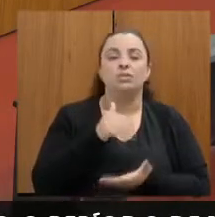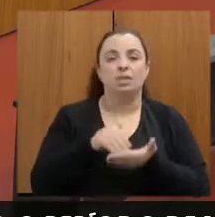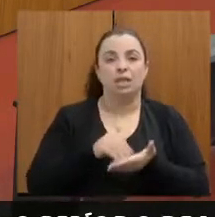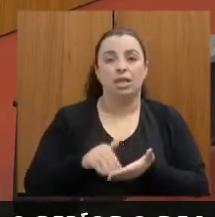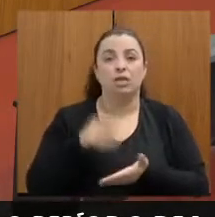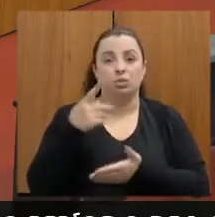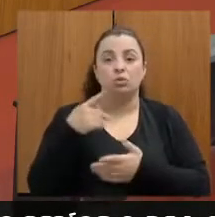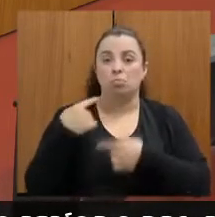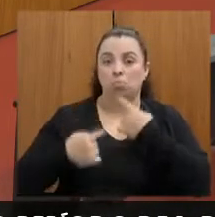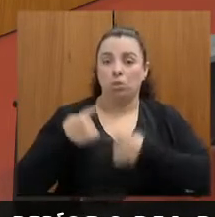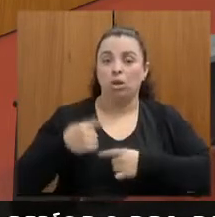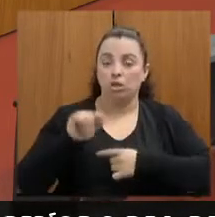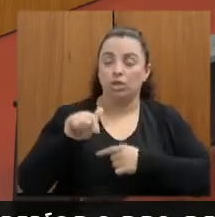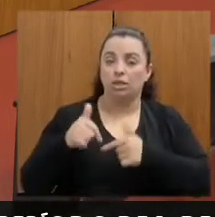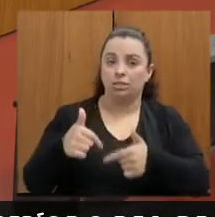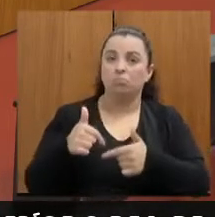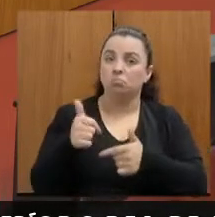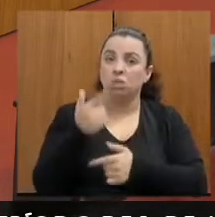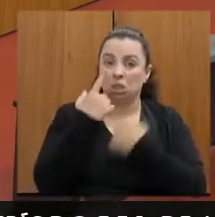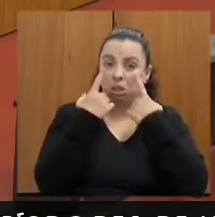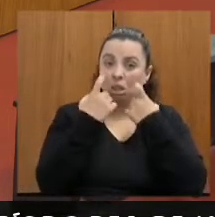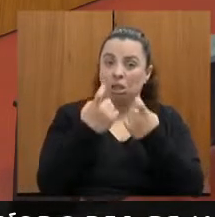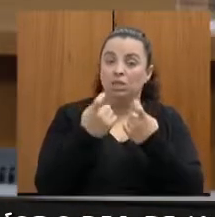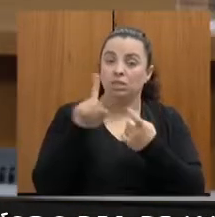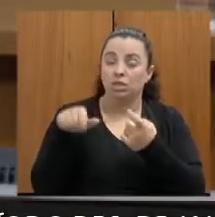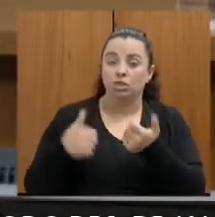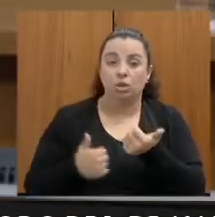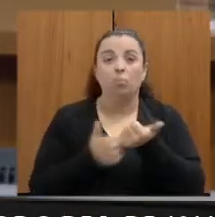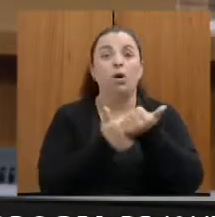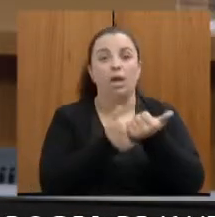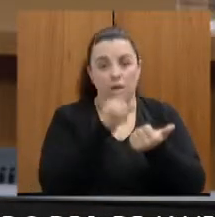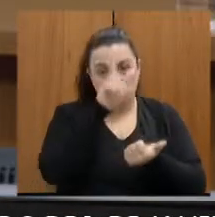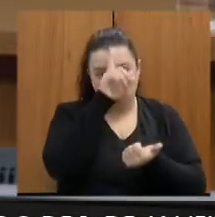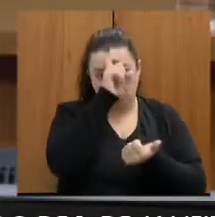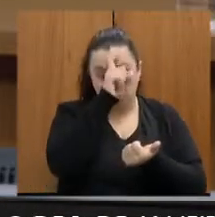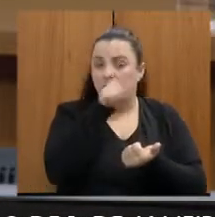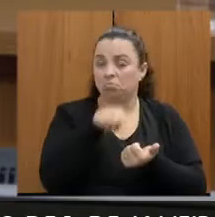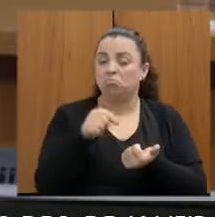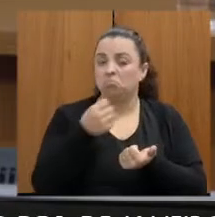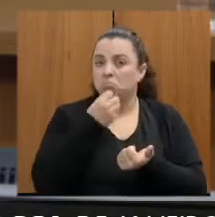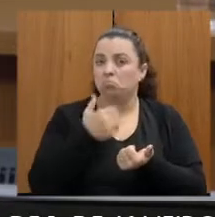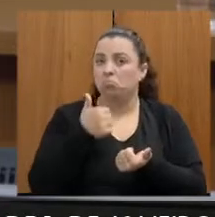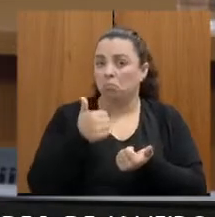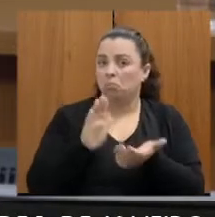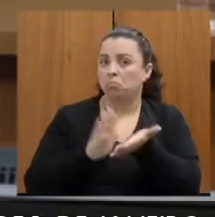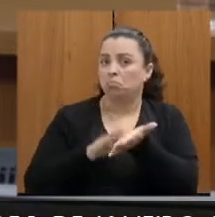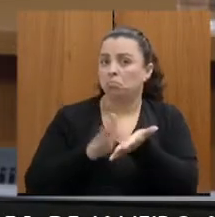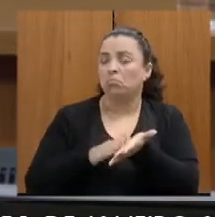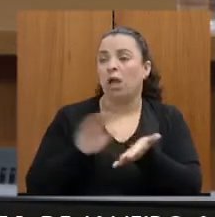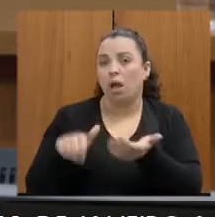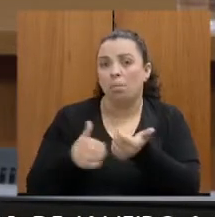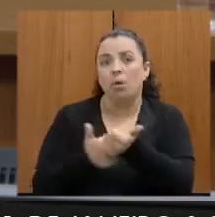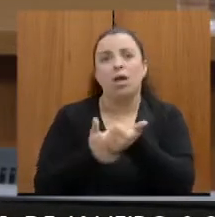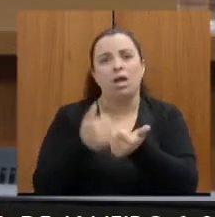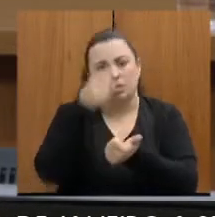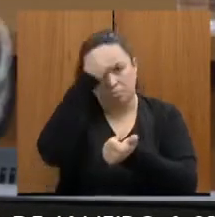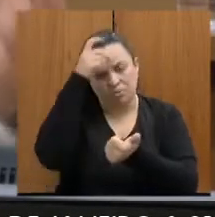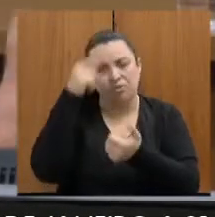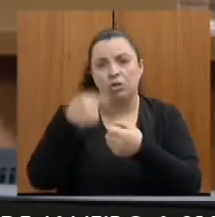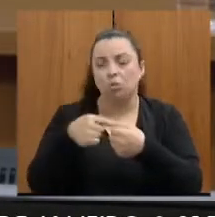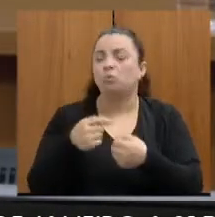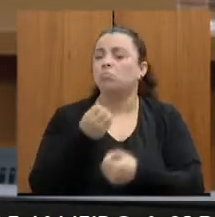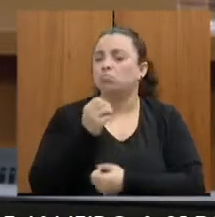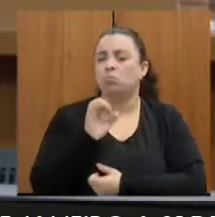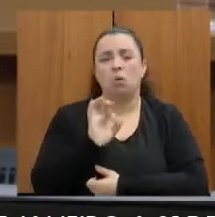muito interessantes a de realmente apoiar os hospitais de apoiar as prefeituras esse